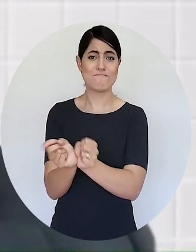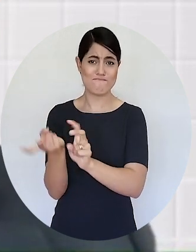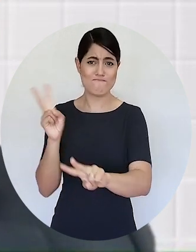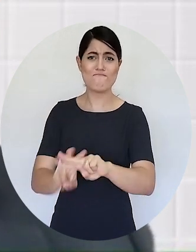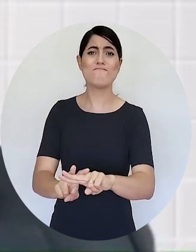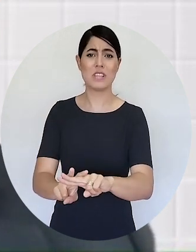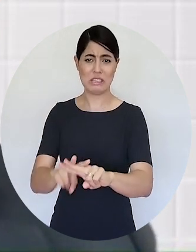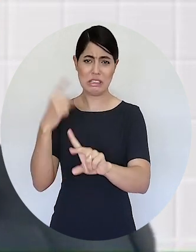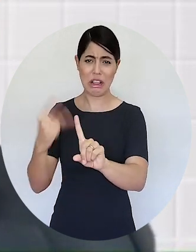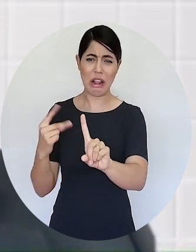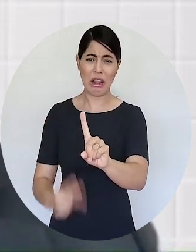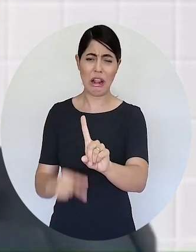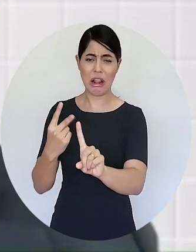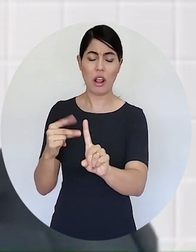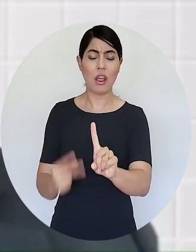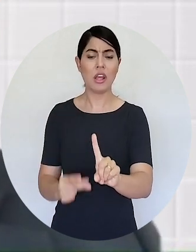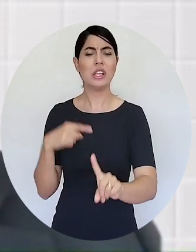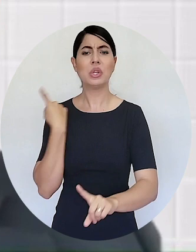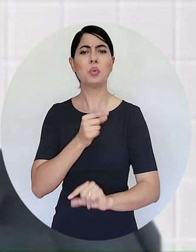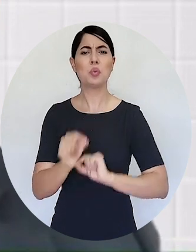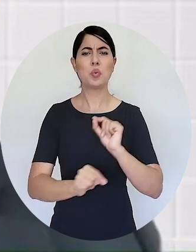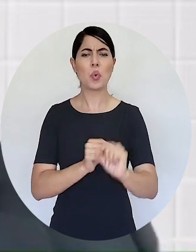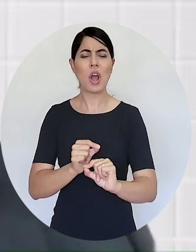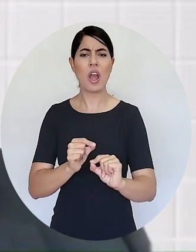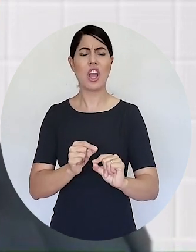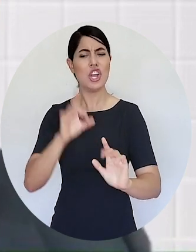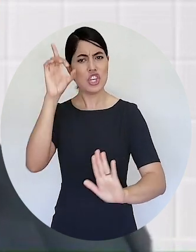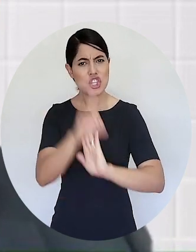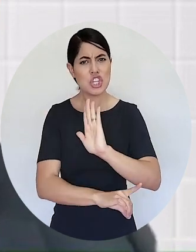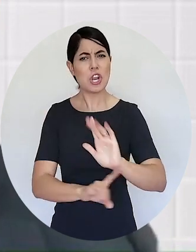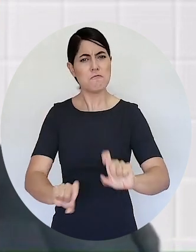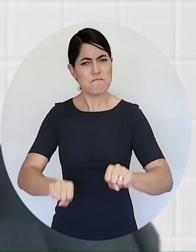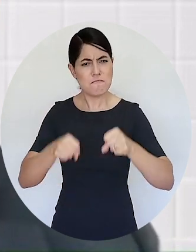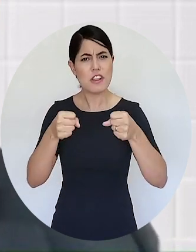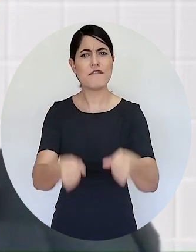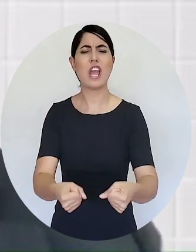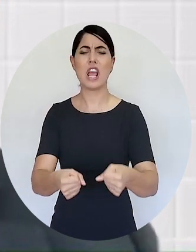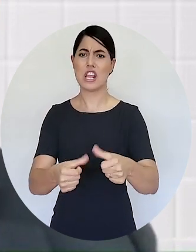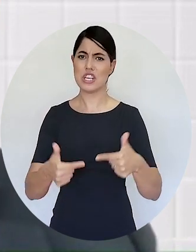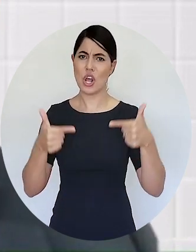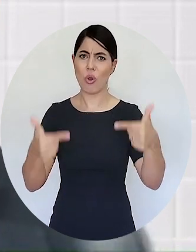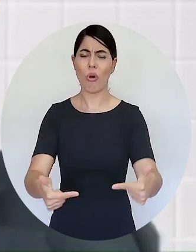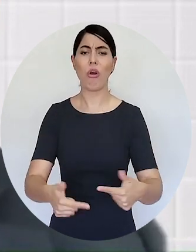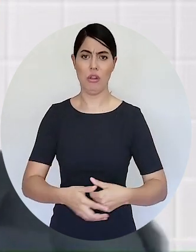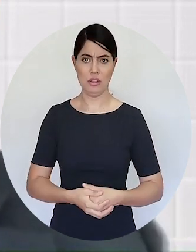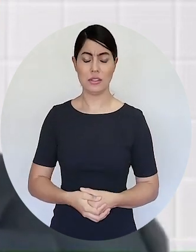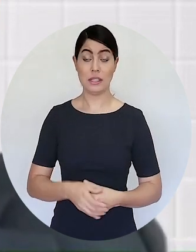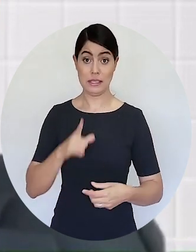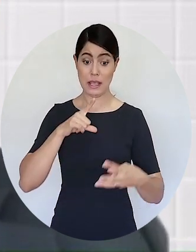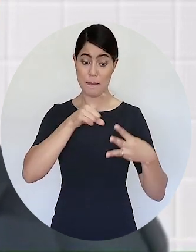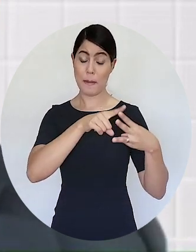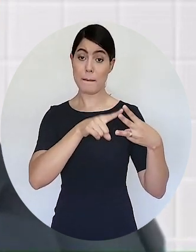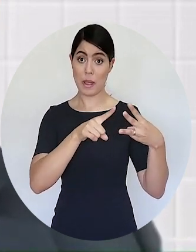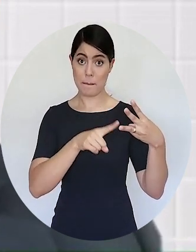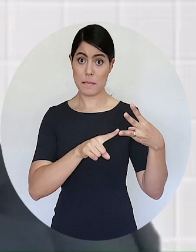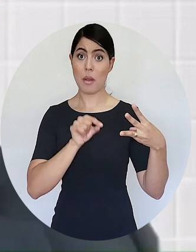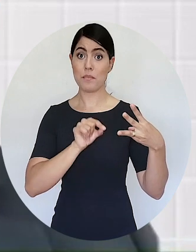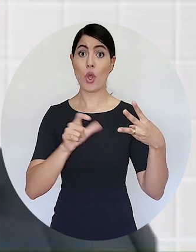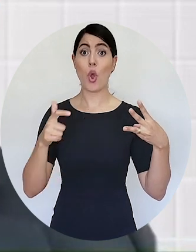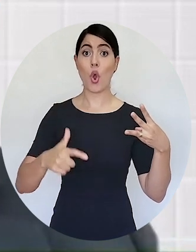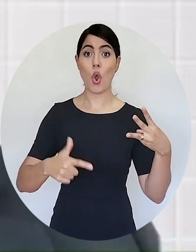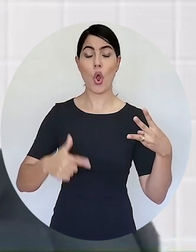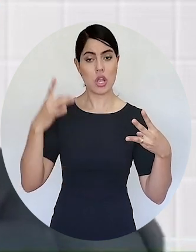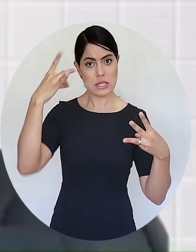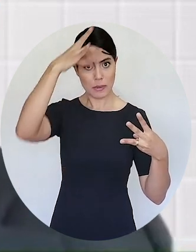do combate ao livre direito de manifestação. E, de uma forma extremamente breve, eu queria citar 3 casos no